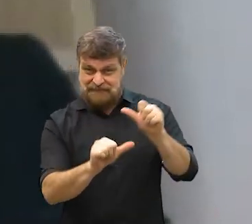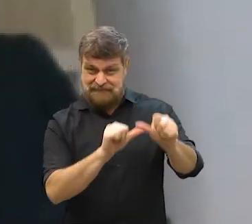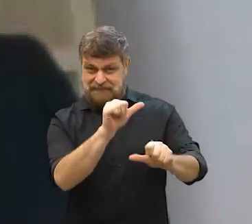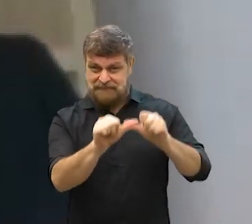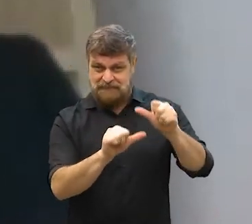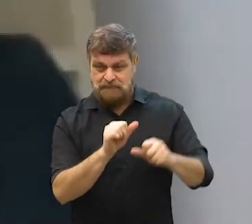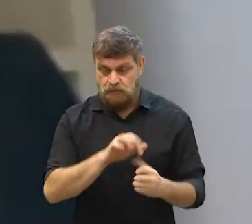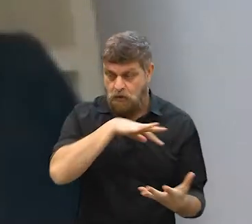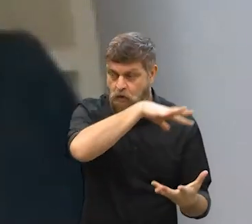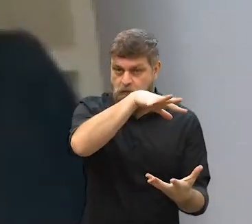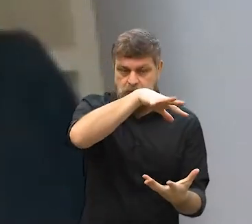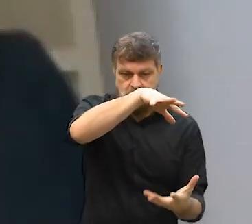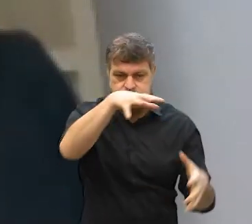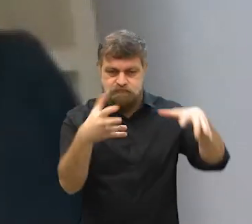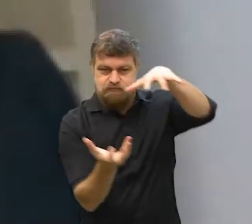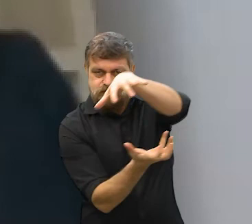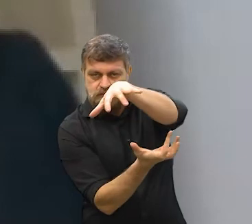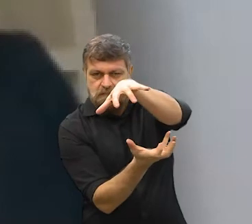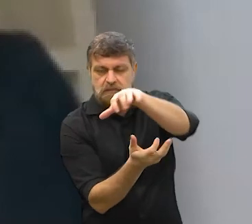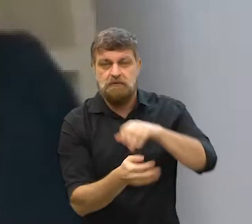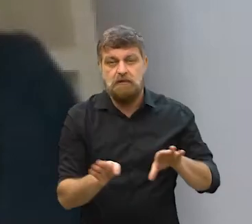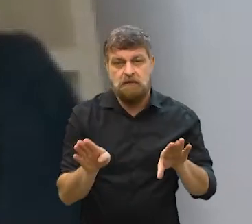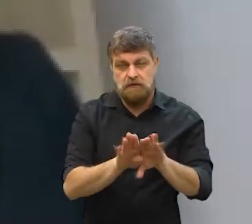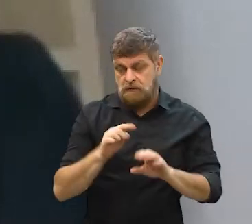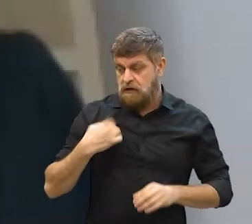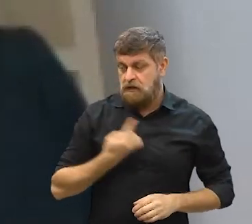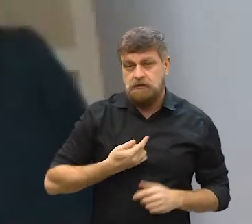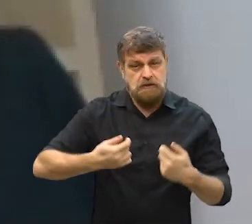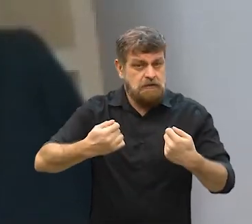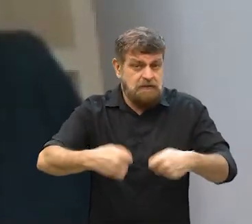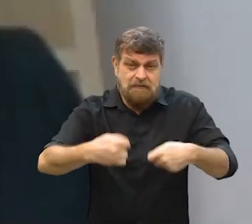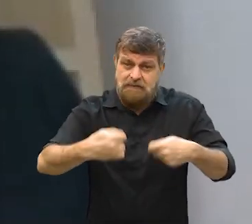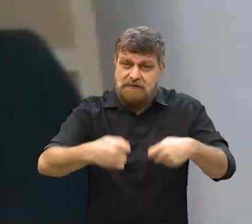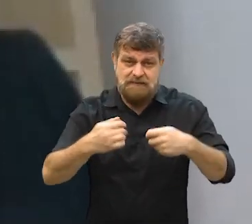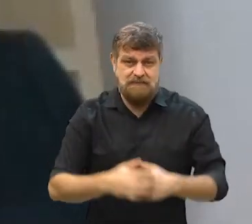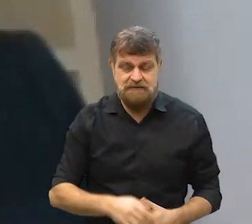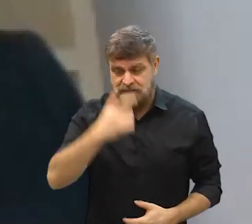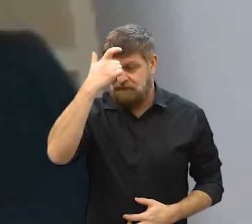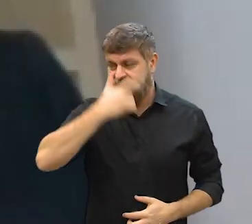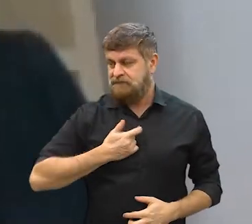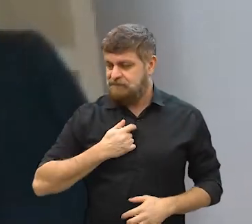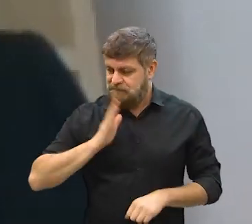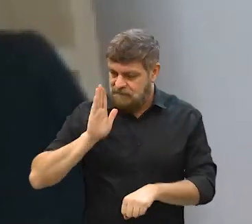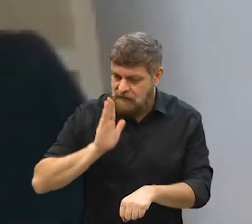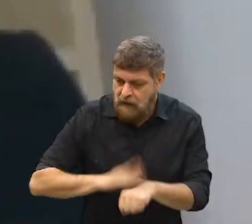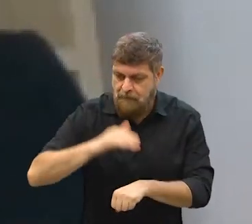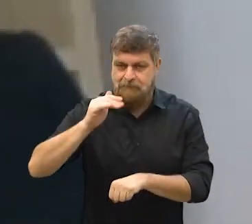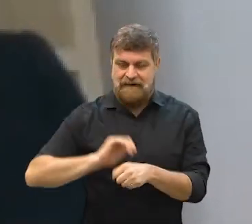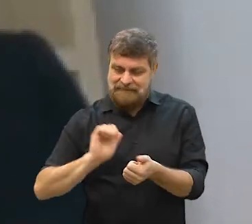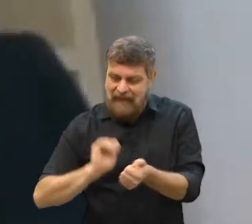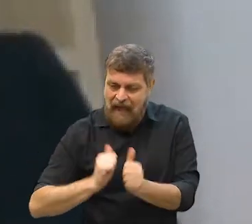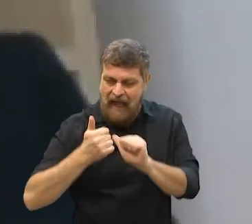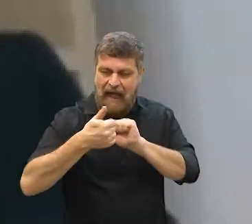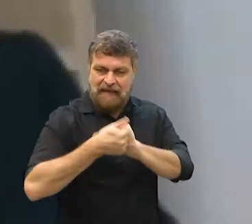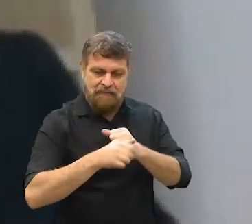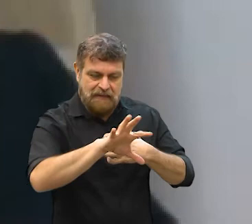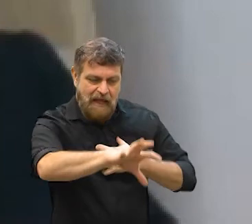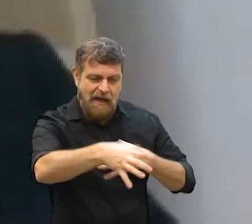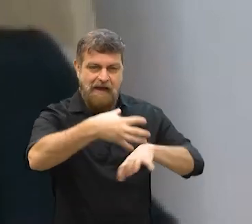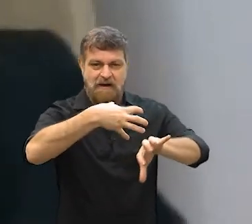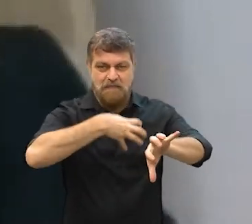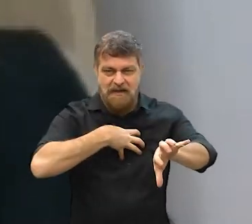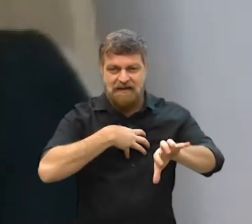hábitos globais, né? Então, a gente precisa ser cada vez mais flexível, resiliente, enfim.